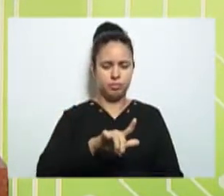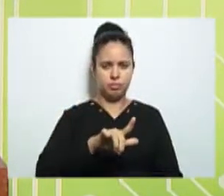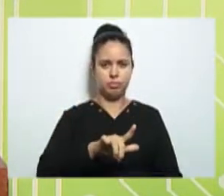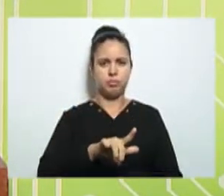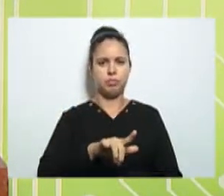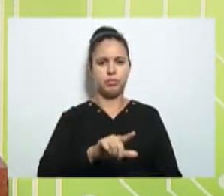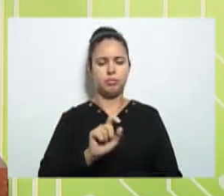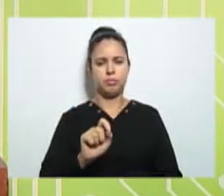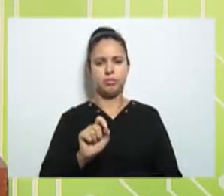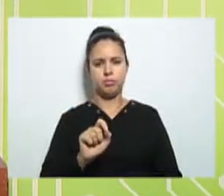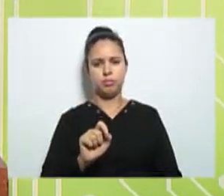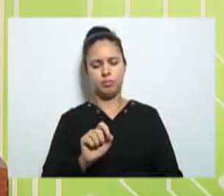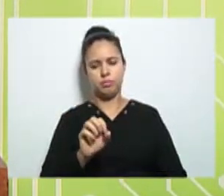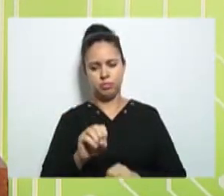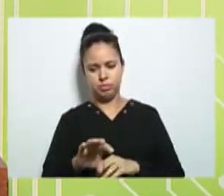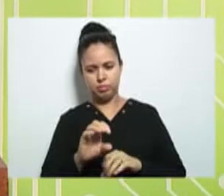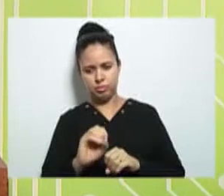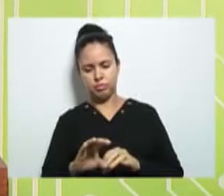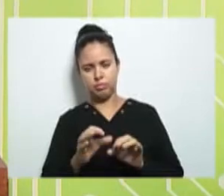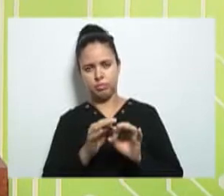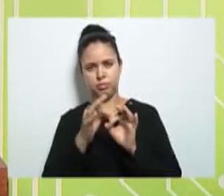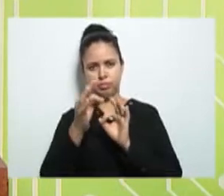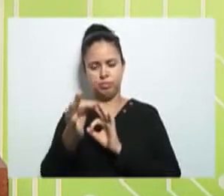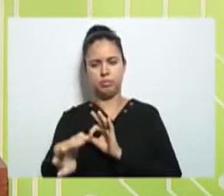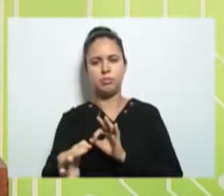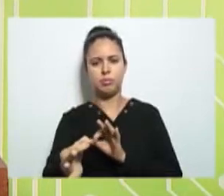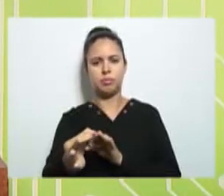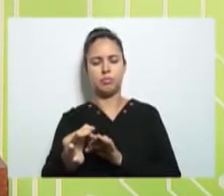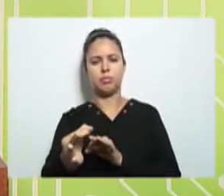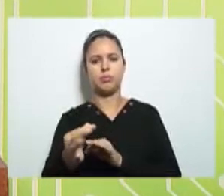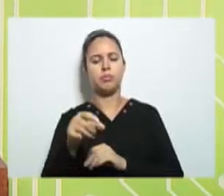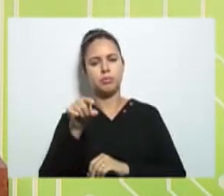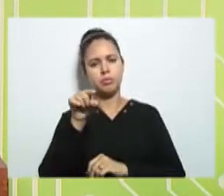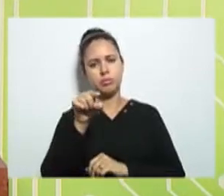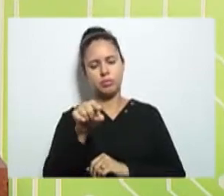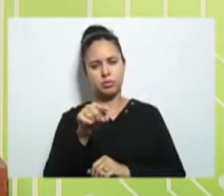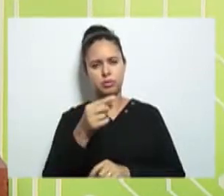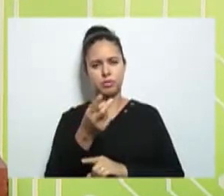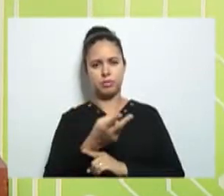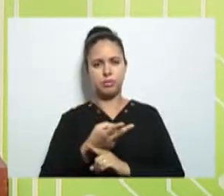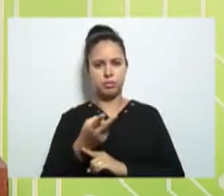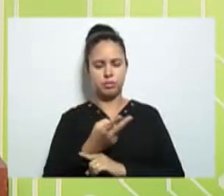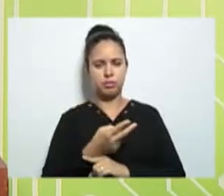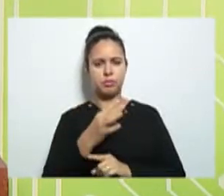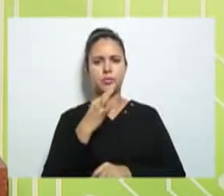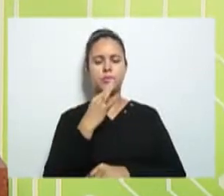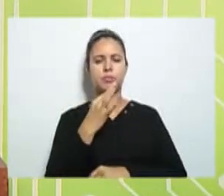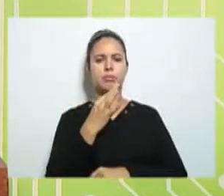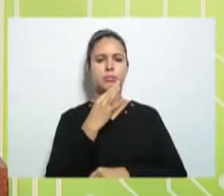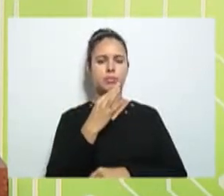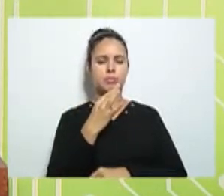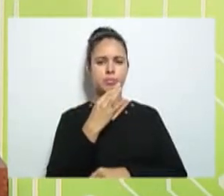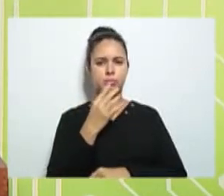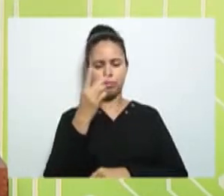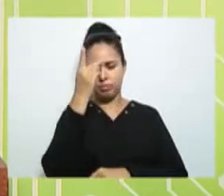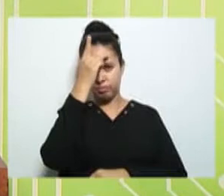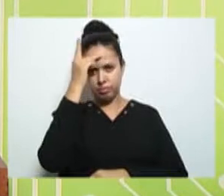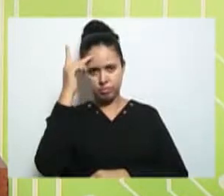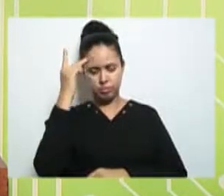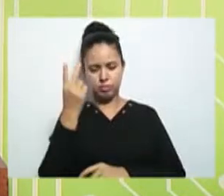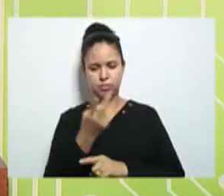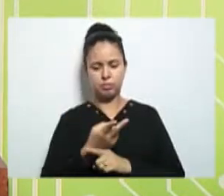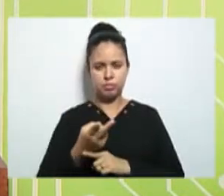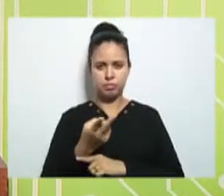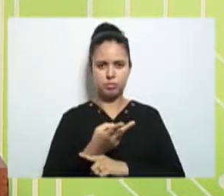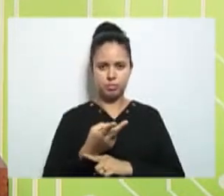lá da educação à distância, né? Do você buscar o seu conhecimento. Tá? Esse pessoal consegue buscar